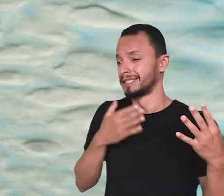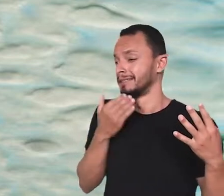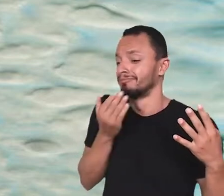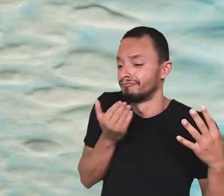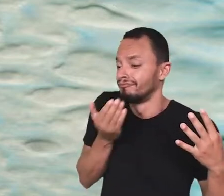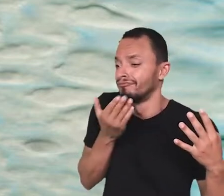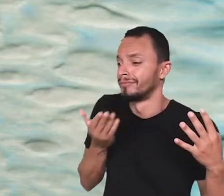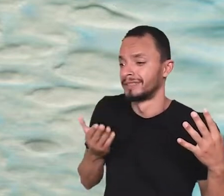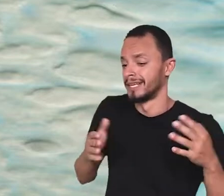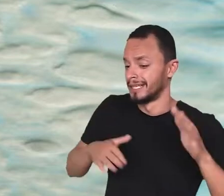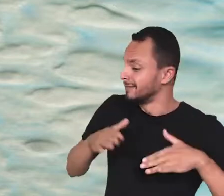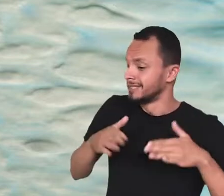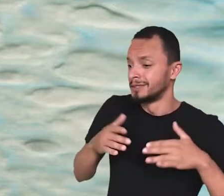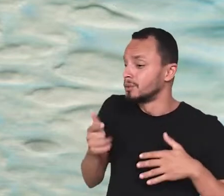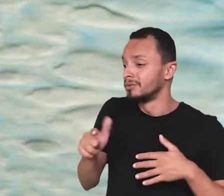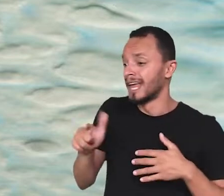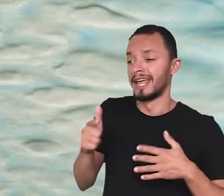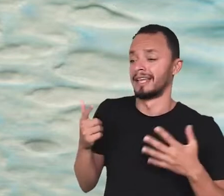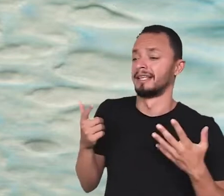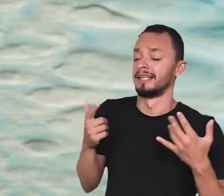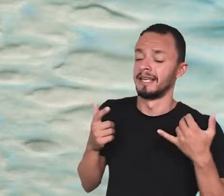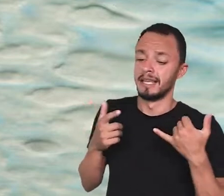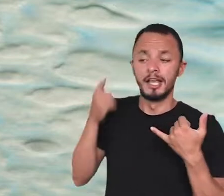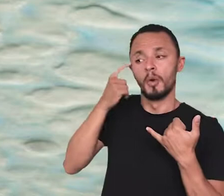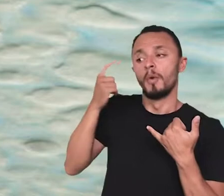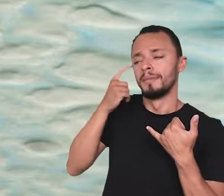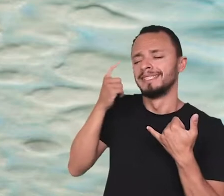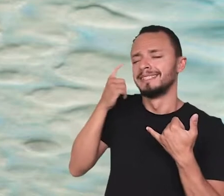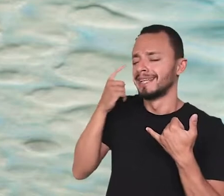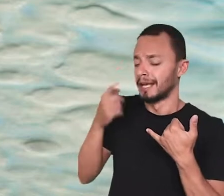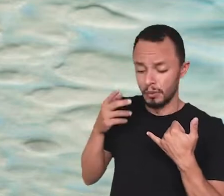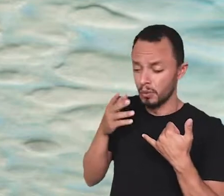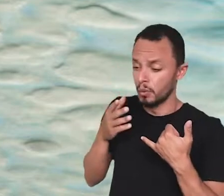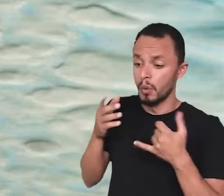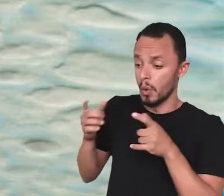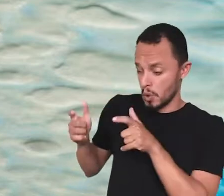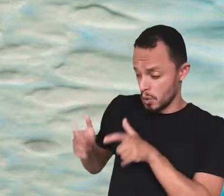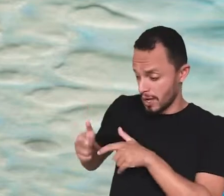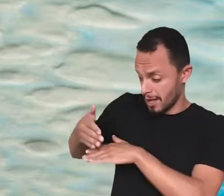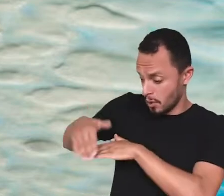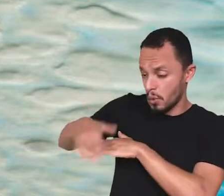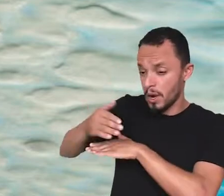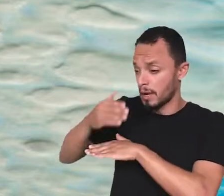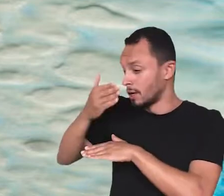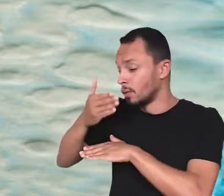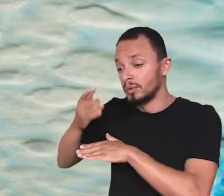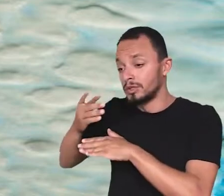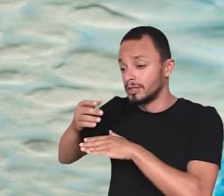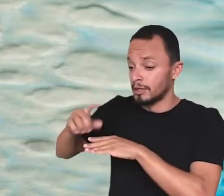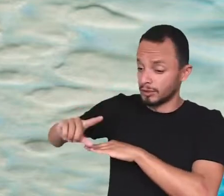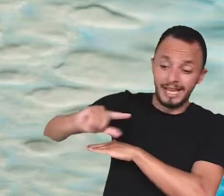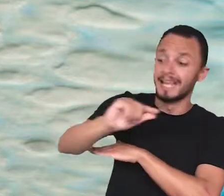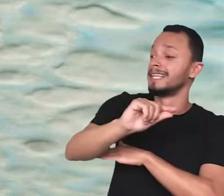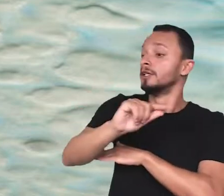ter saída. E às vezes não tem mesmo. Eu cheguei a pensar que nunca, nunca mais ia conseguir sair de lá, daquela rua. É